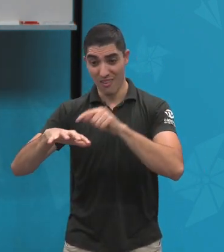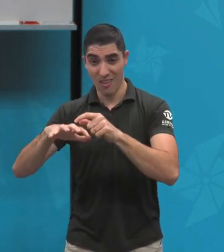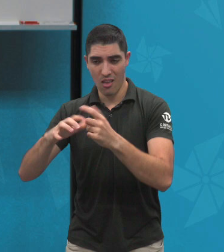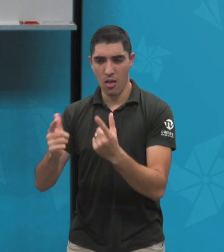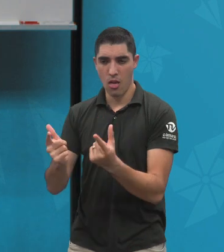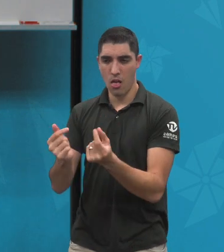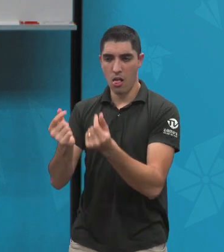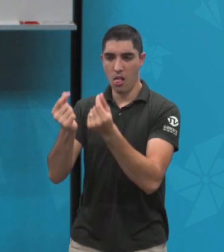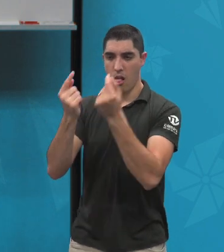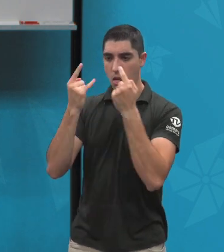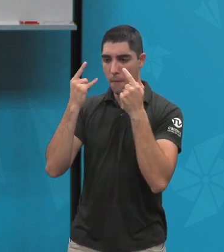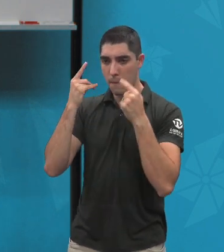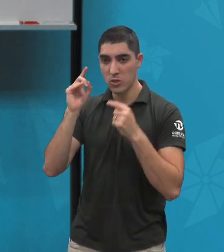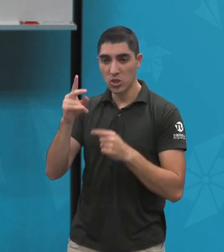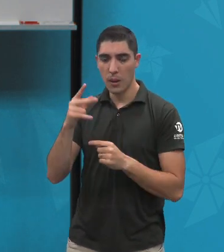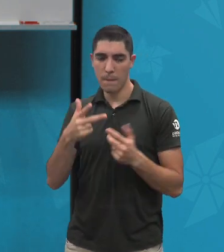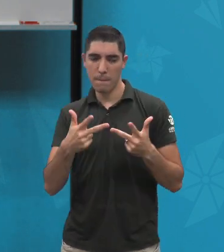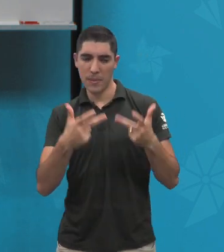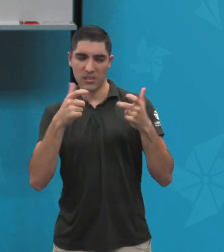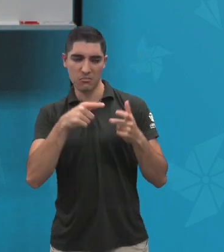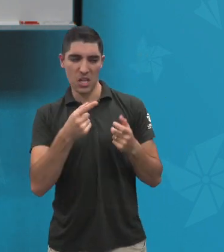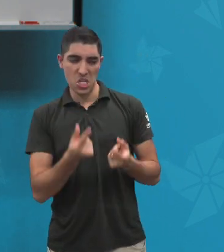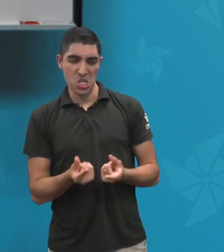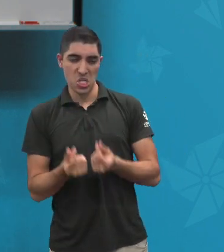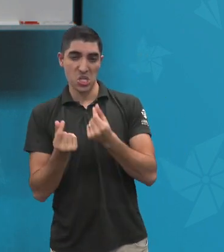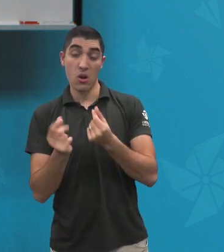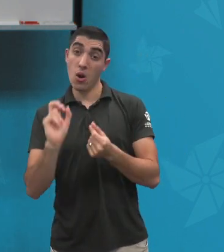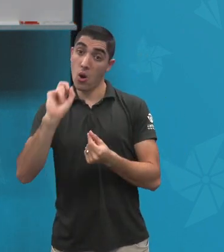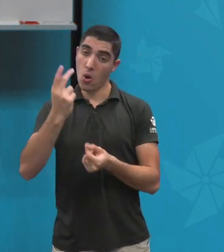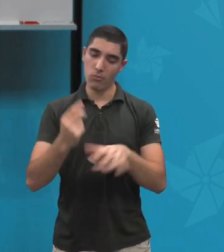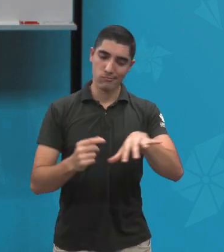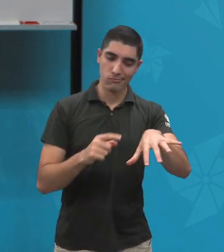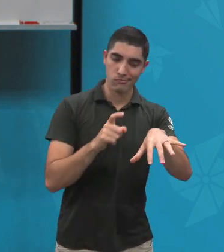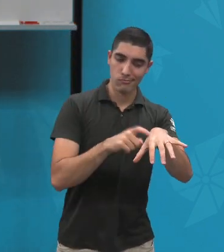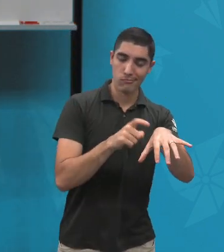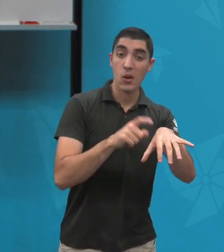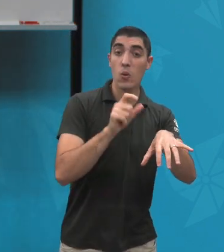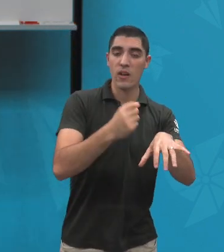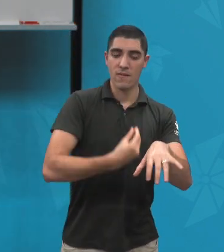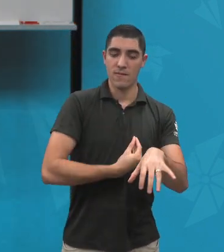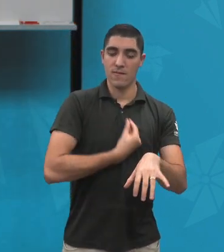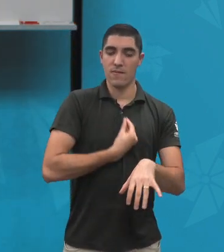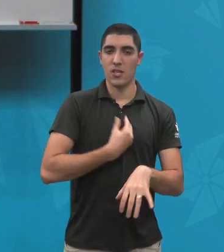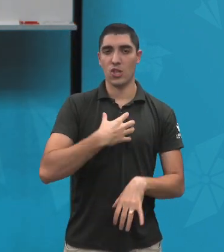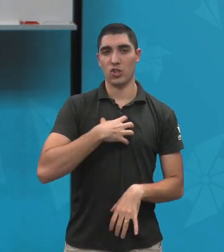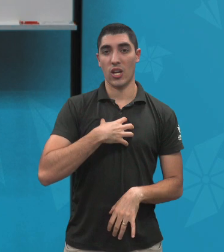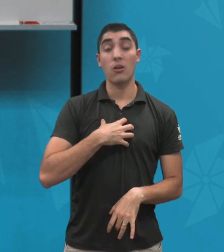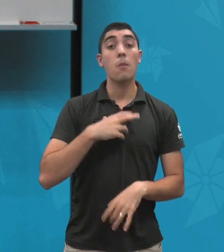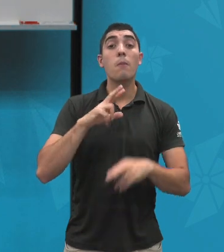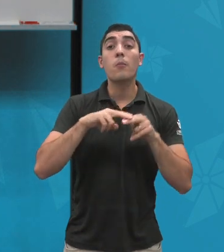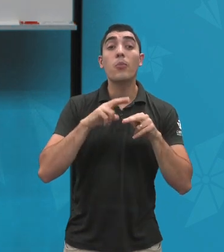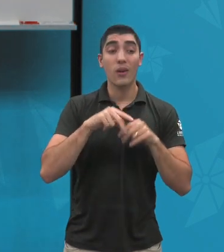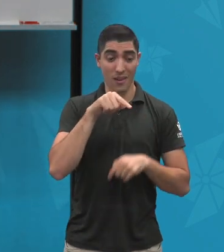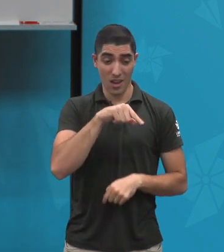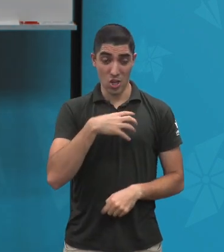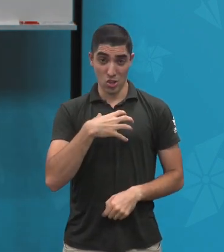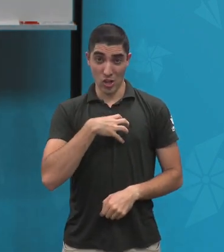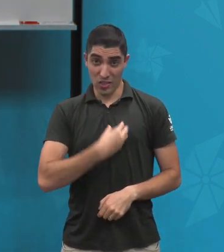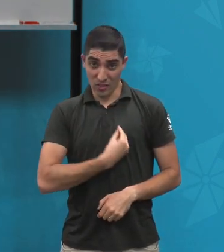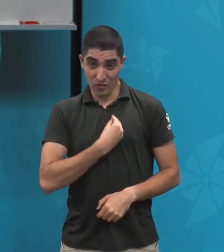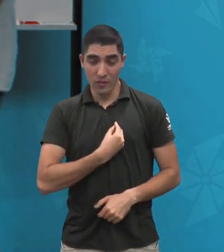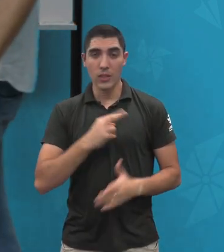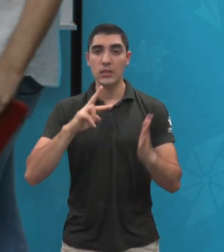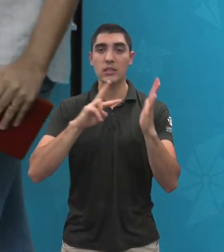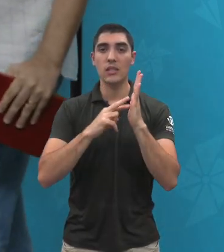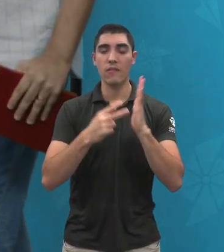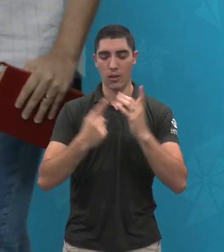vão considerar comigo que é uma espécie de valor muito importante que define quem nós somos até os dias de hoje, né?